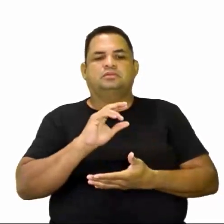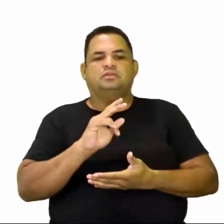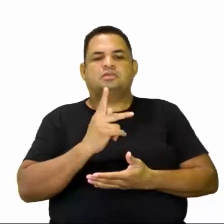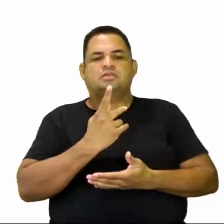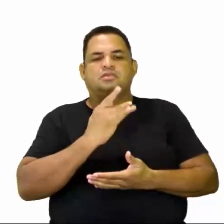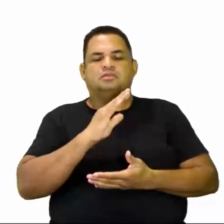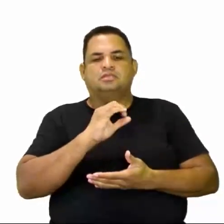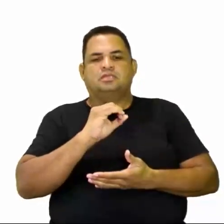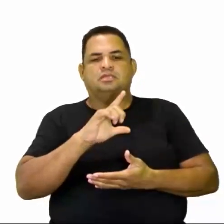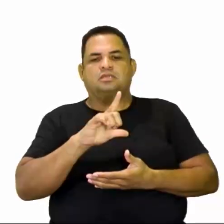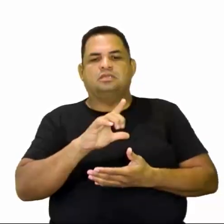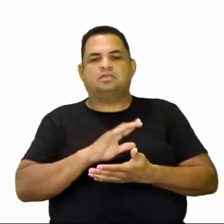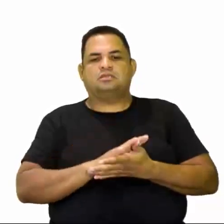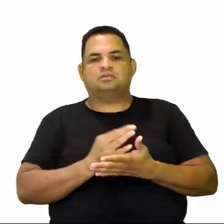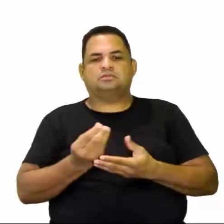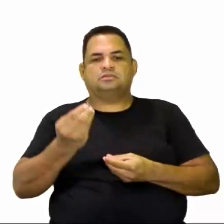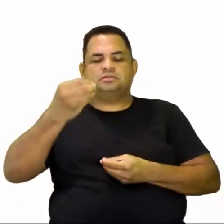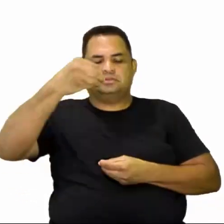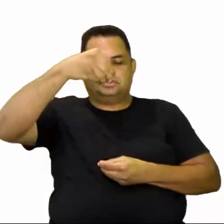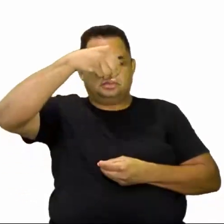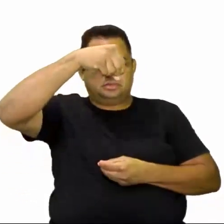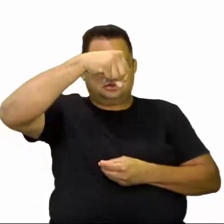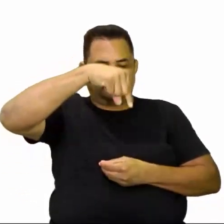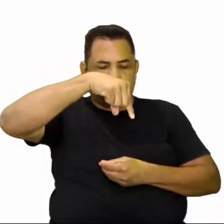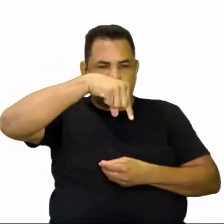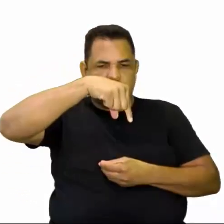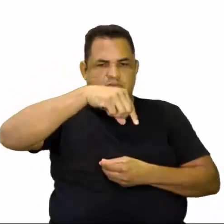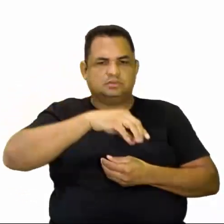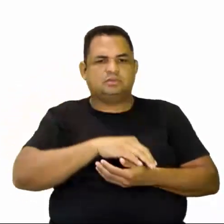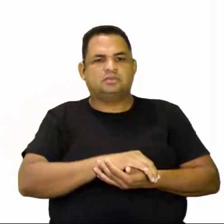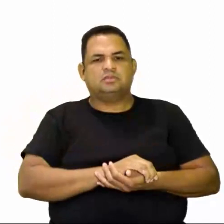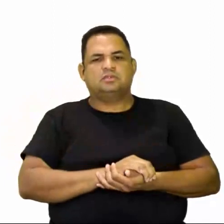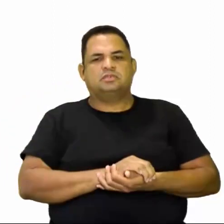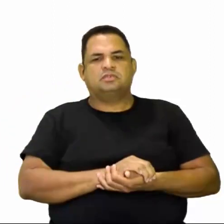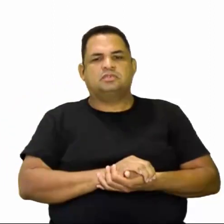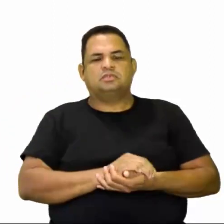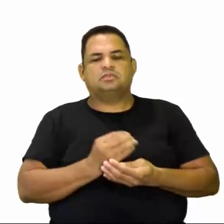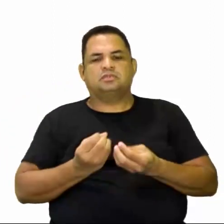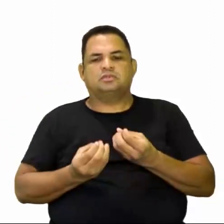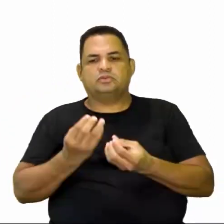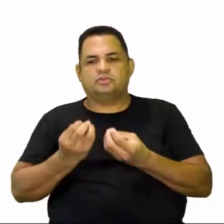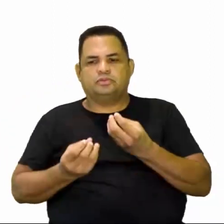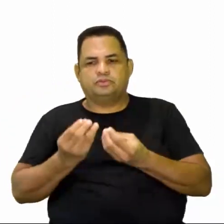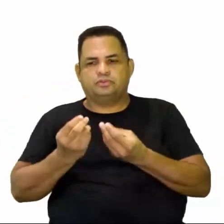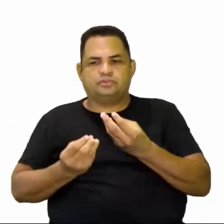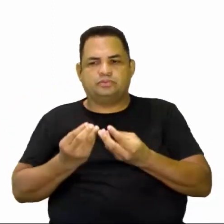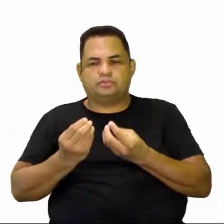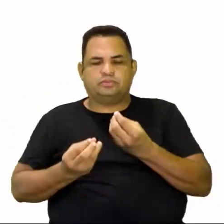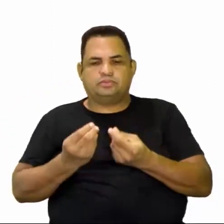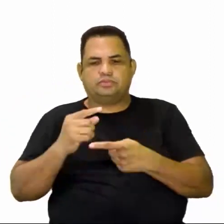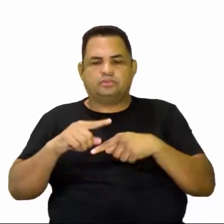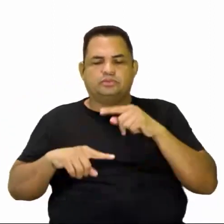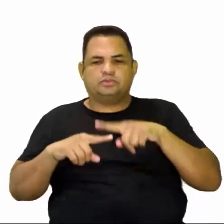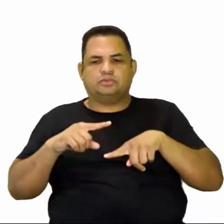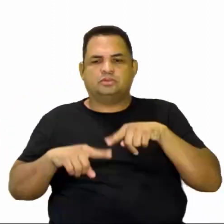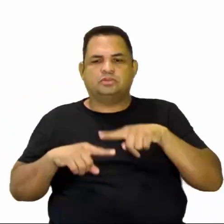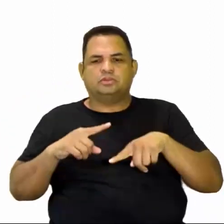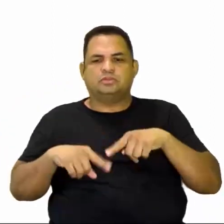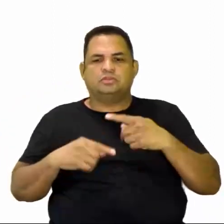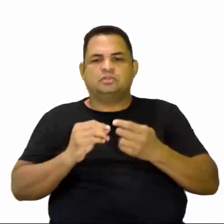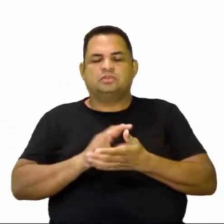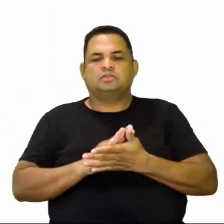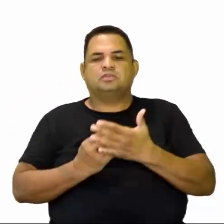no qual é adicionado o bicarbonato de sódio. E aqui vai formando produtos,